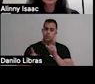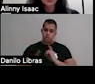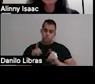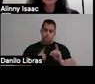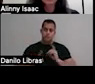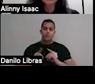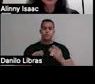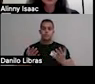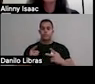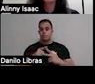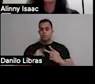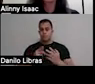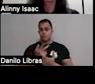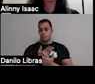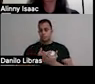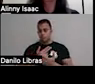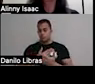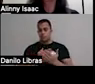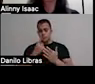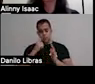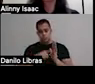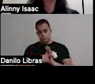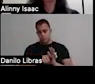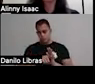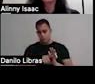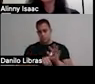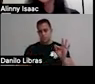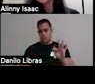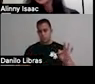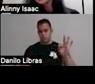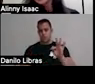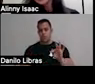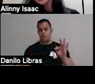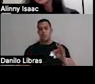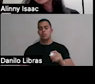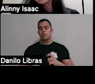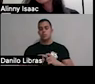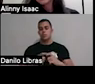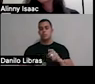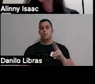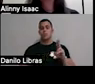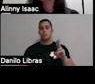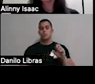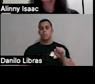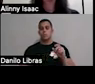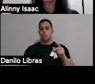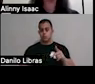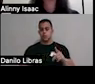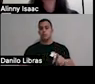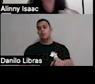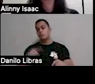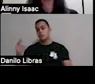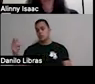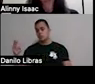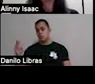nesses dois gráficos, a gente observa os dados obtidos da coorte da Faculdade de Medicina da USP e nesse terceiro gráfico, os dados